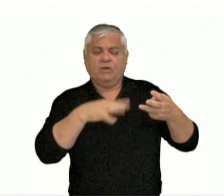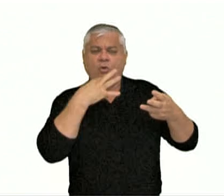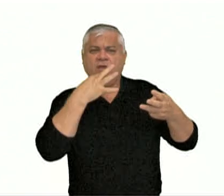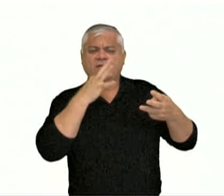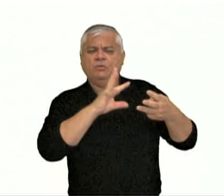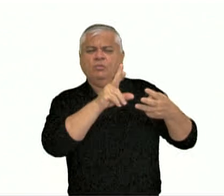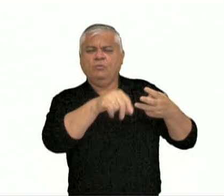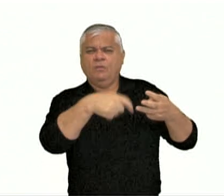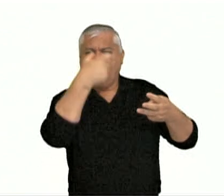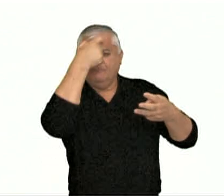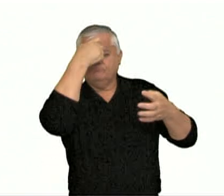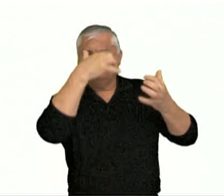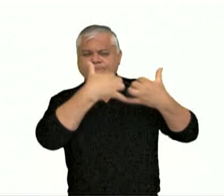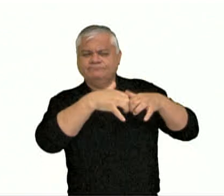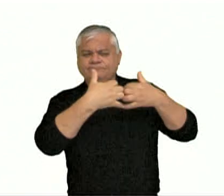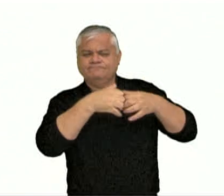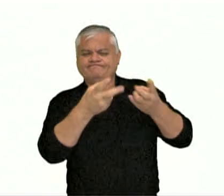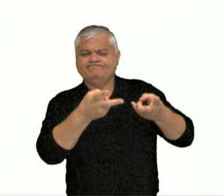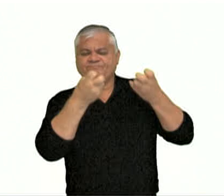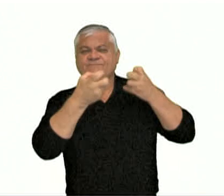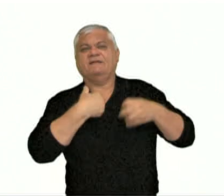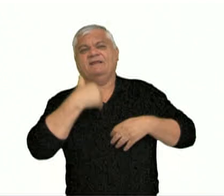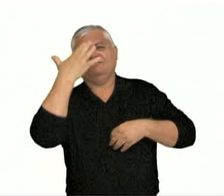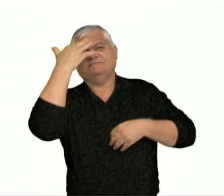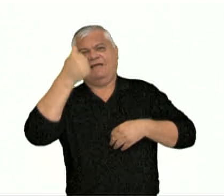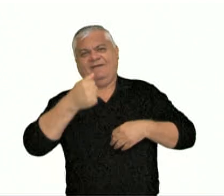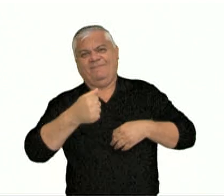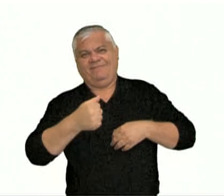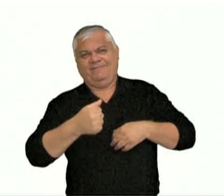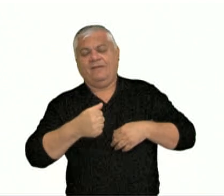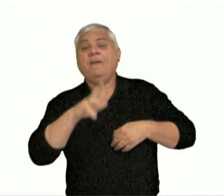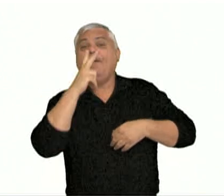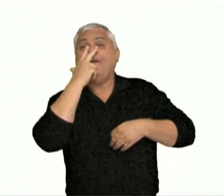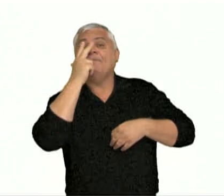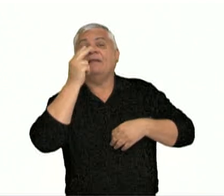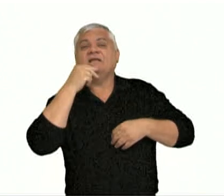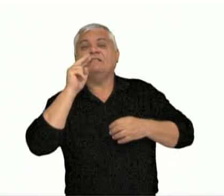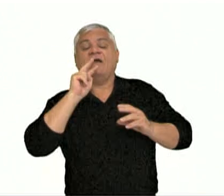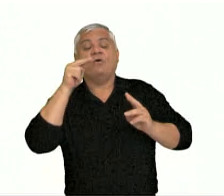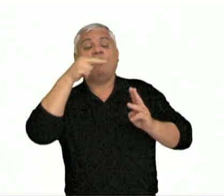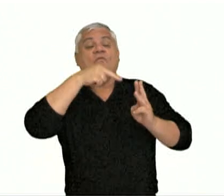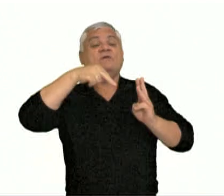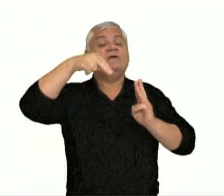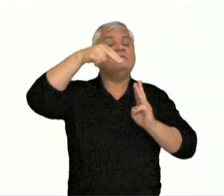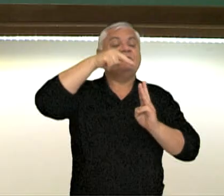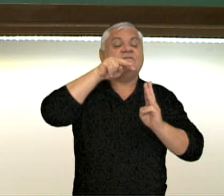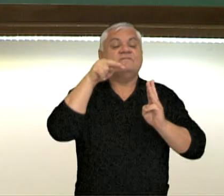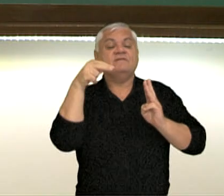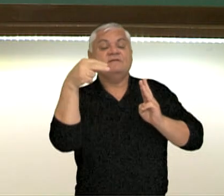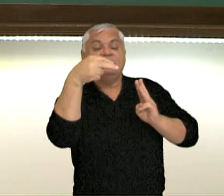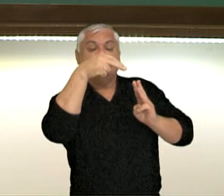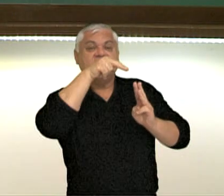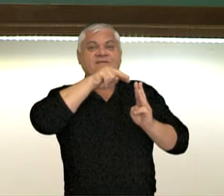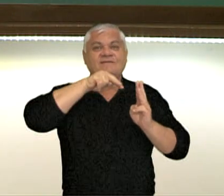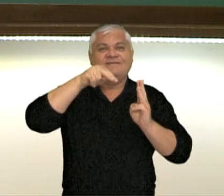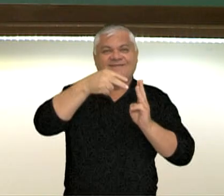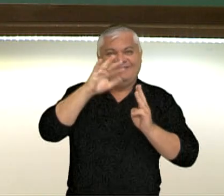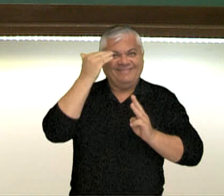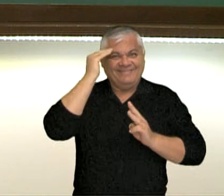faz e como ela vai agir dali para frente. É como se ele tivesse visto de cima, assim. Diferente do